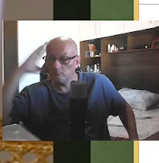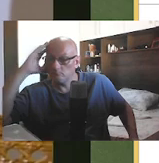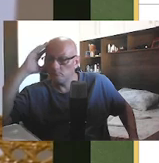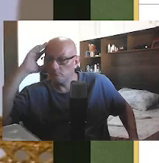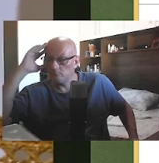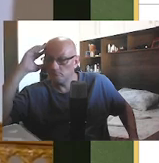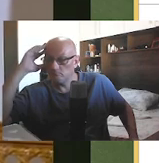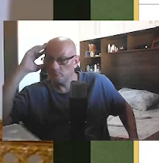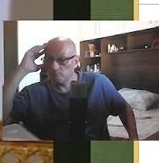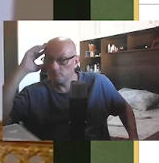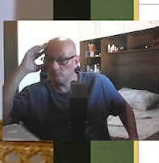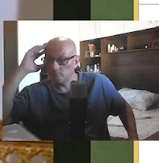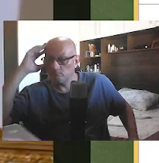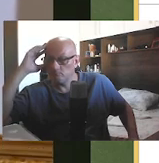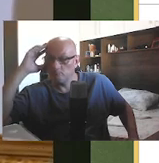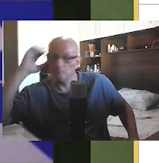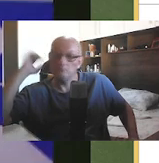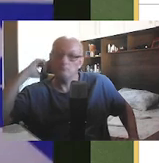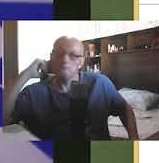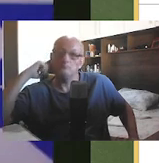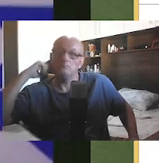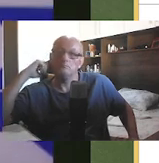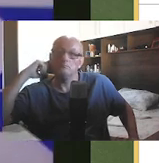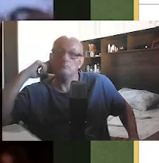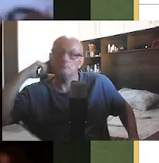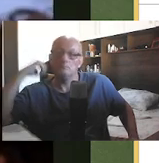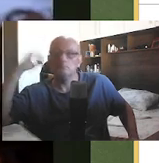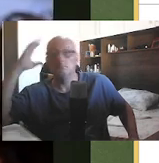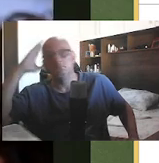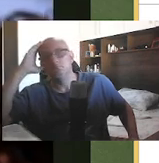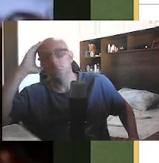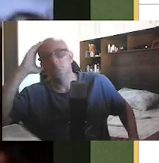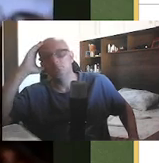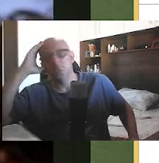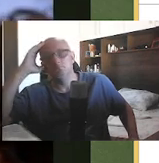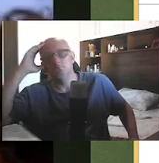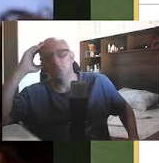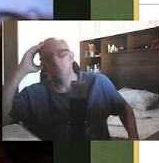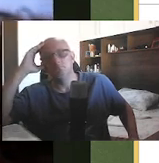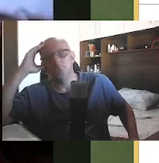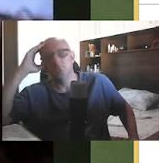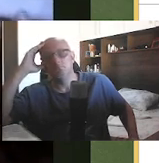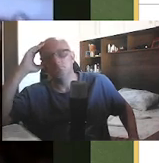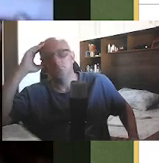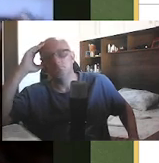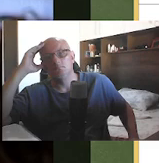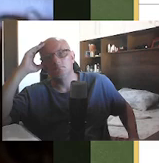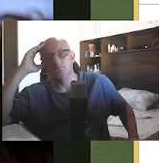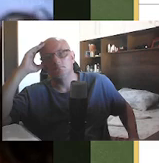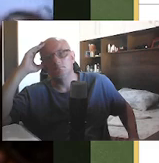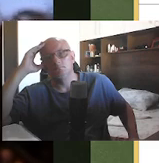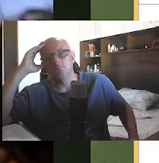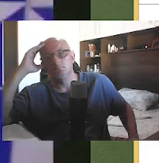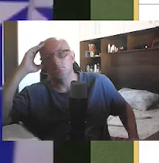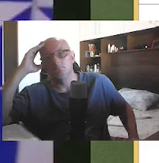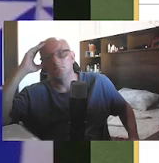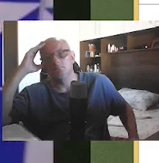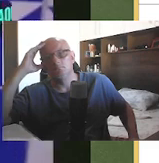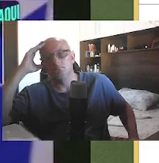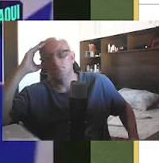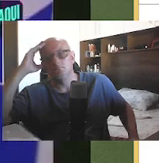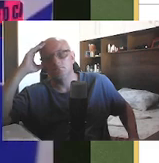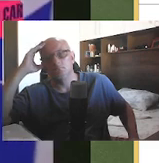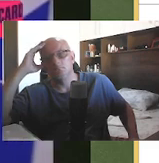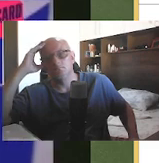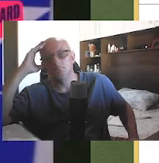B cantou aquela música no show do Luan Santana. Ah, é, Nena? Você cantou alguma música, assim, pra uma menina especial? Isso.